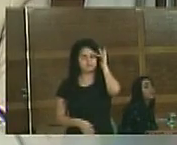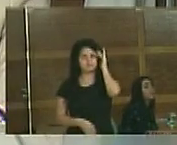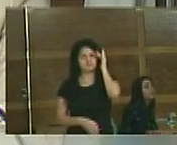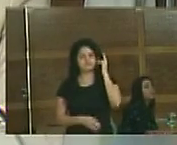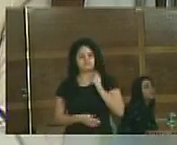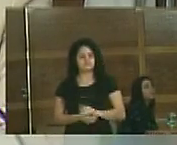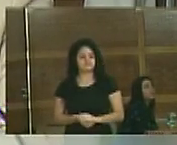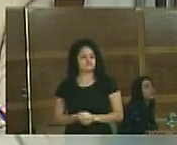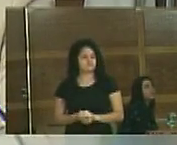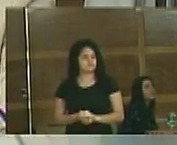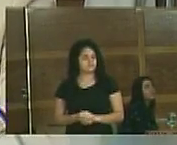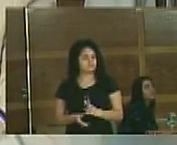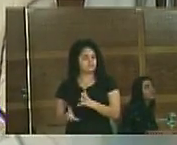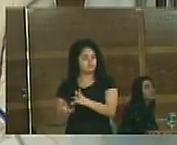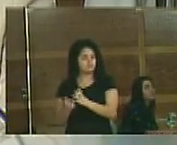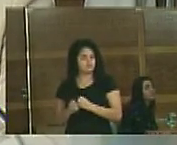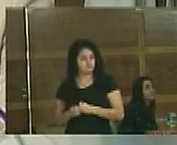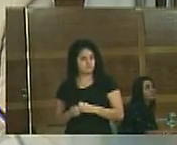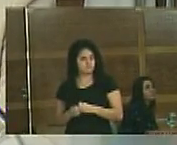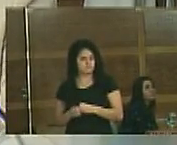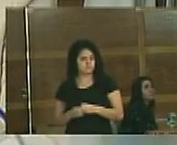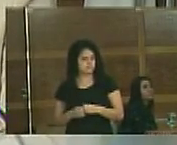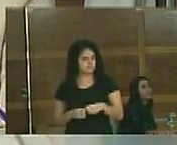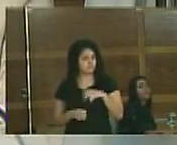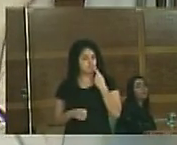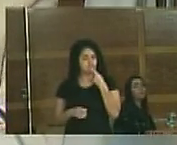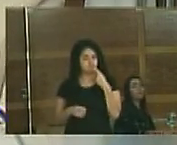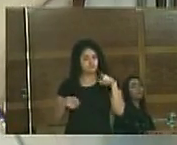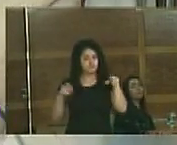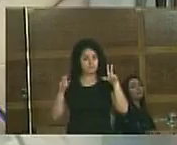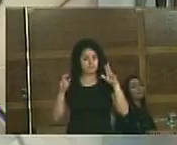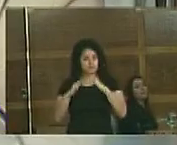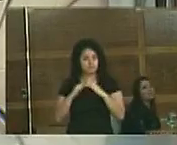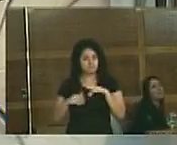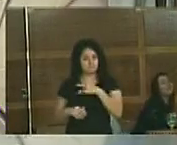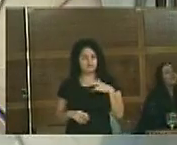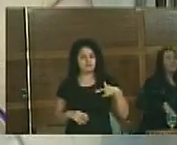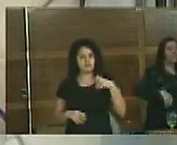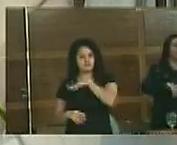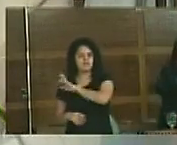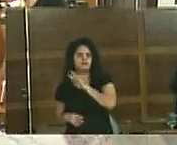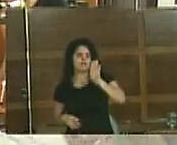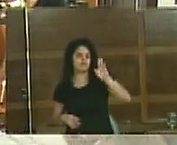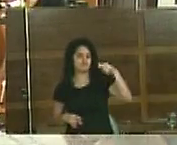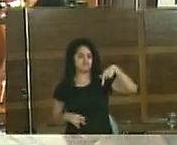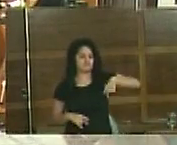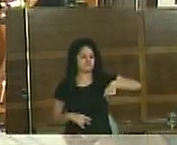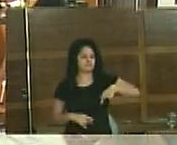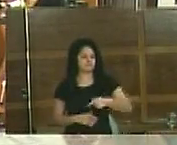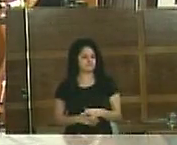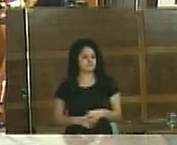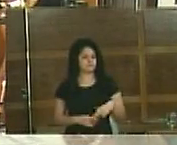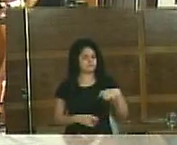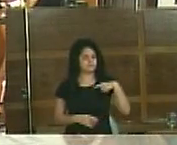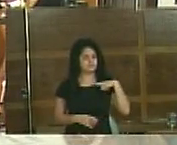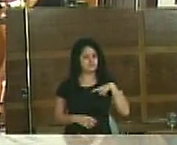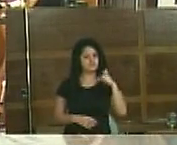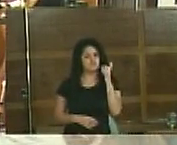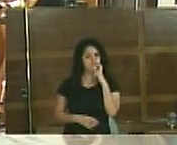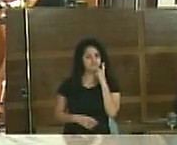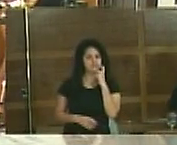obrigado. Então, pegar o seu gancho aí em relação ao posto de saúde, na banqueta, né, o posto de saúde tem um